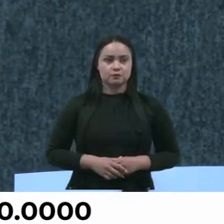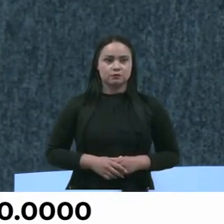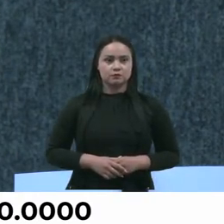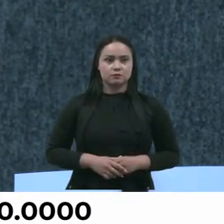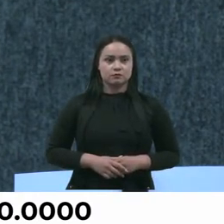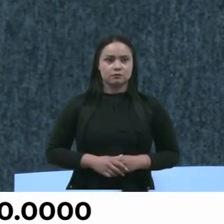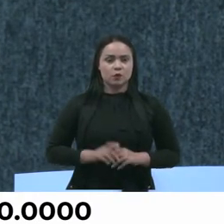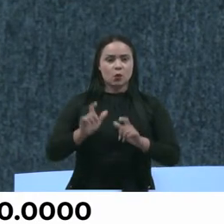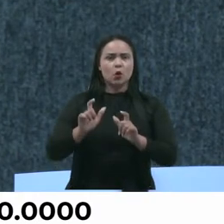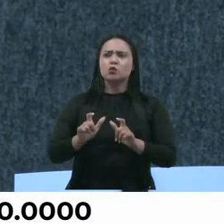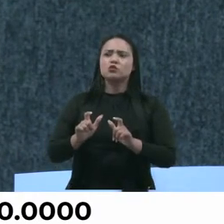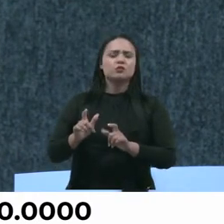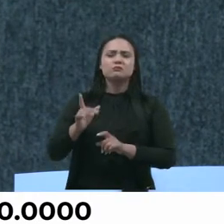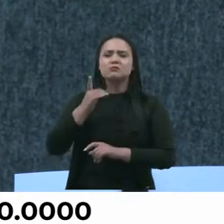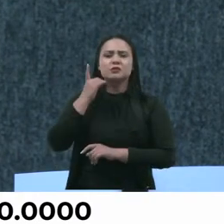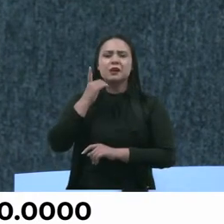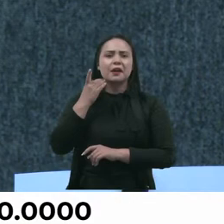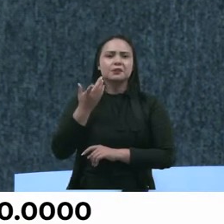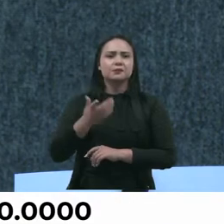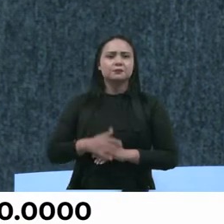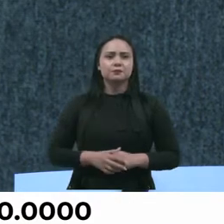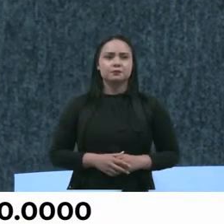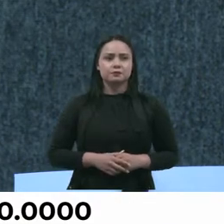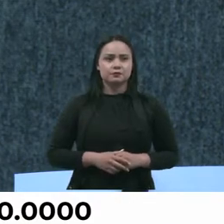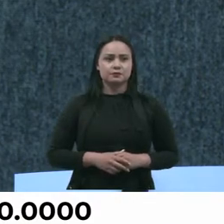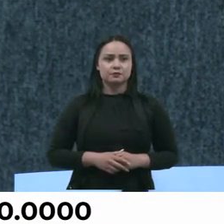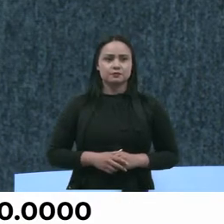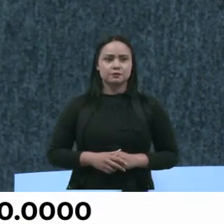Onde está o advogado?